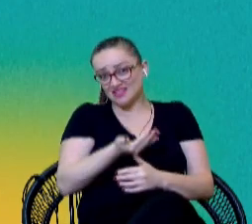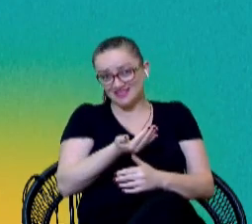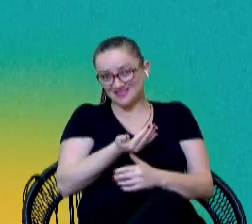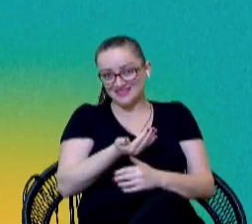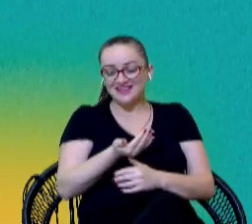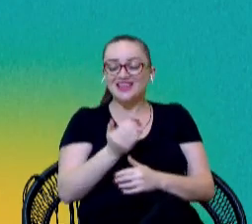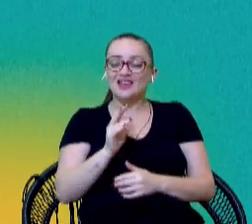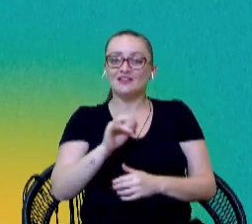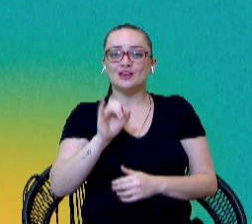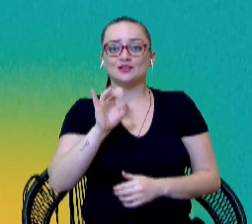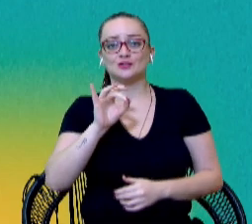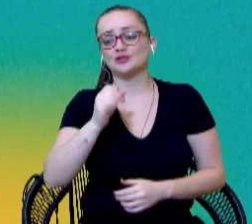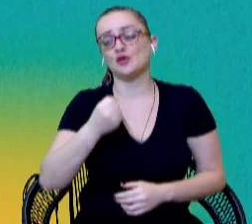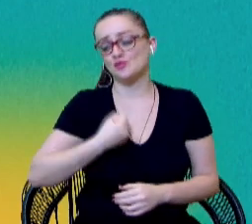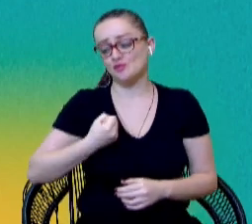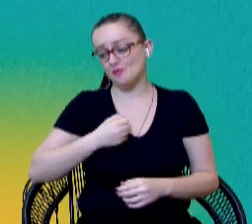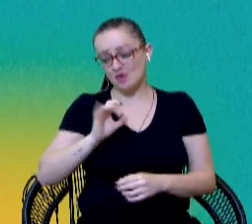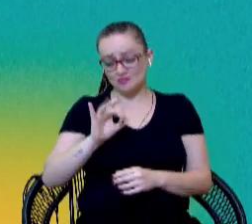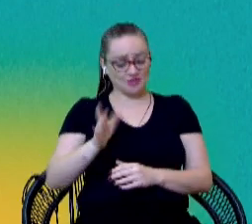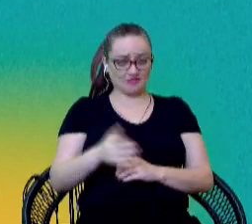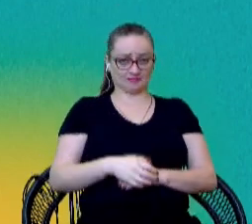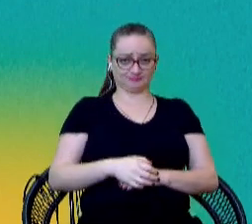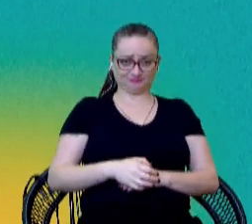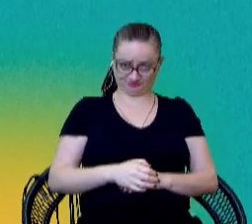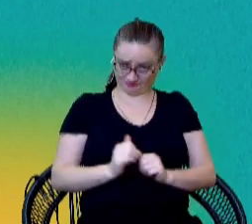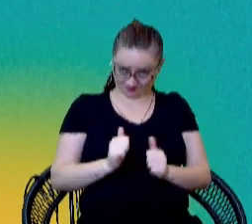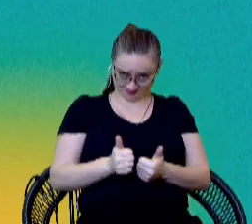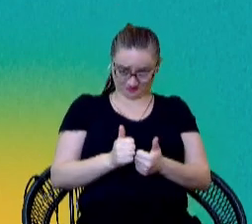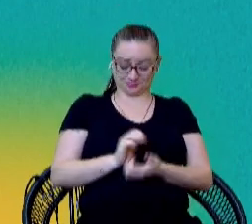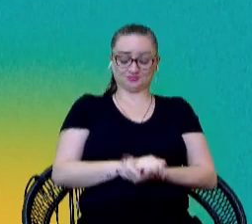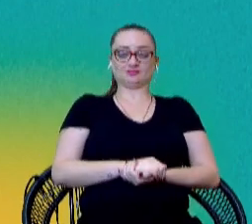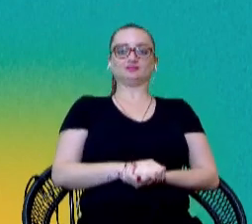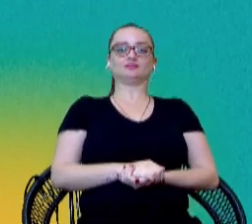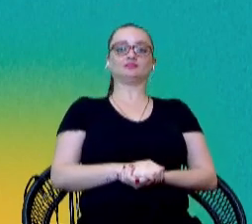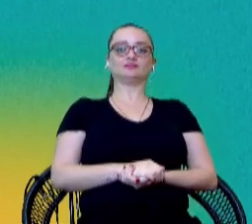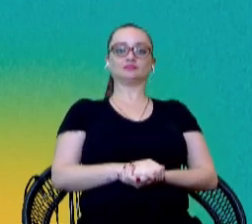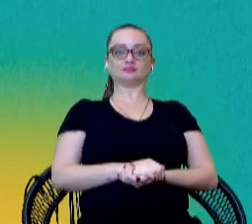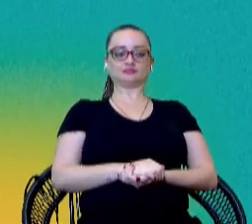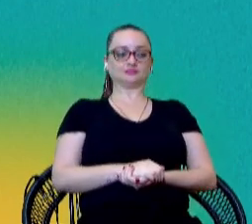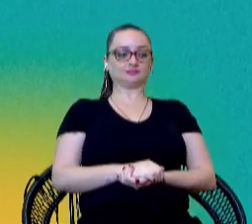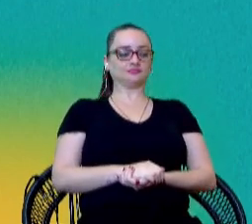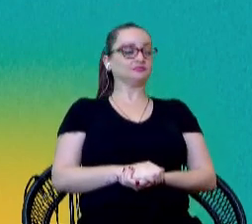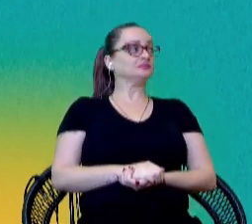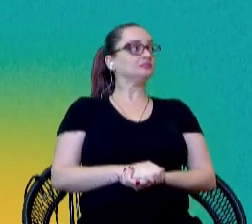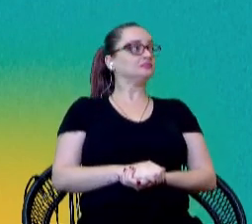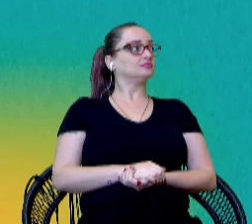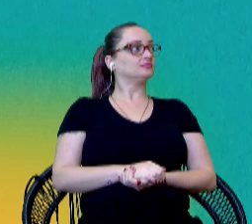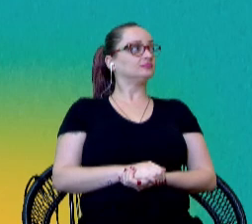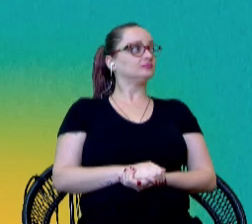ser basicamente o número que você vai ter ali. Beleza? Deixa eu só aumentar o meu som um pouquinho aqui.